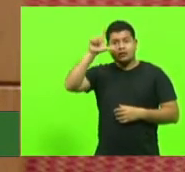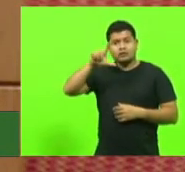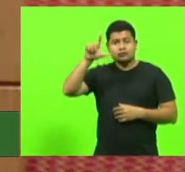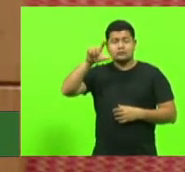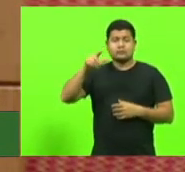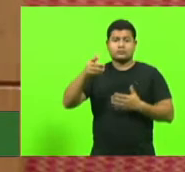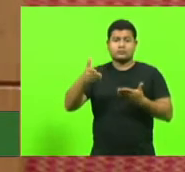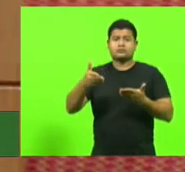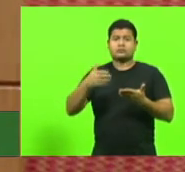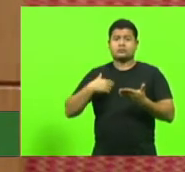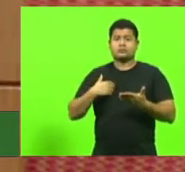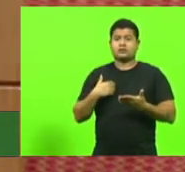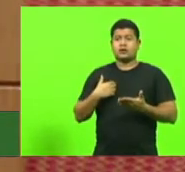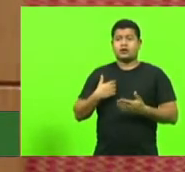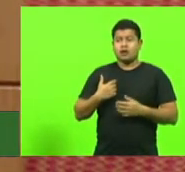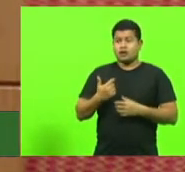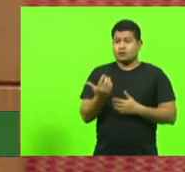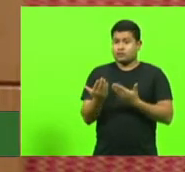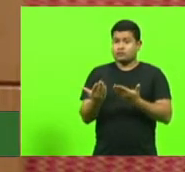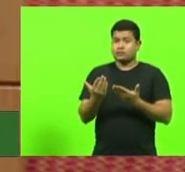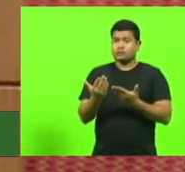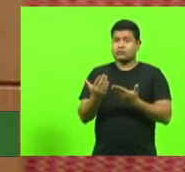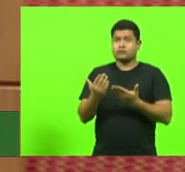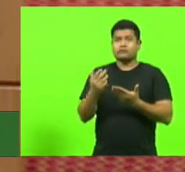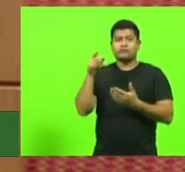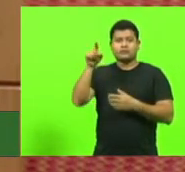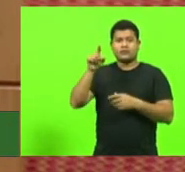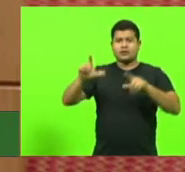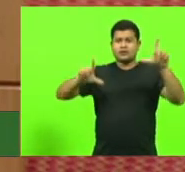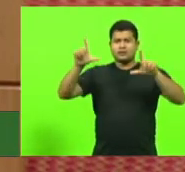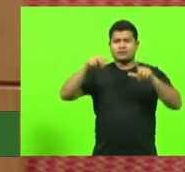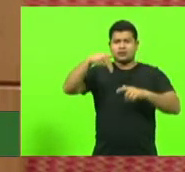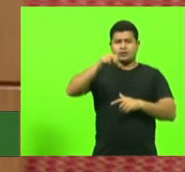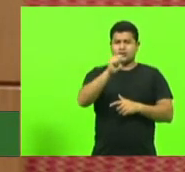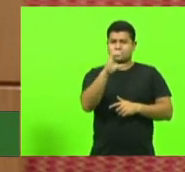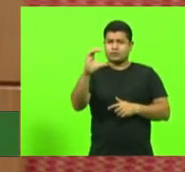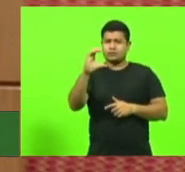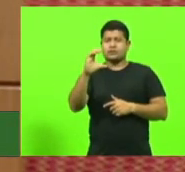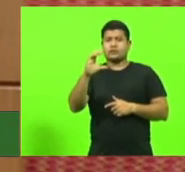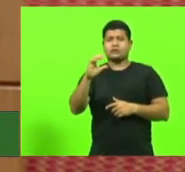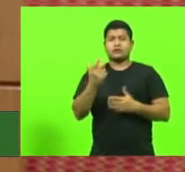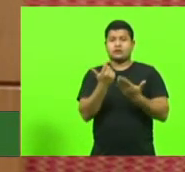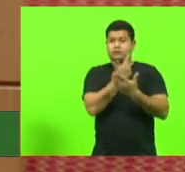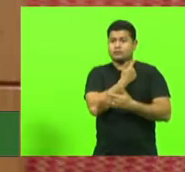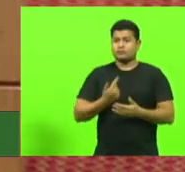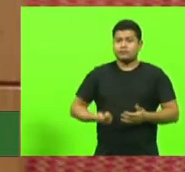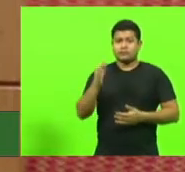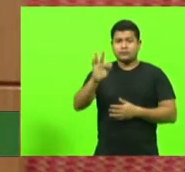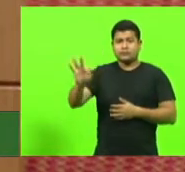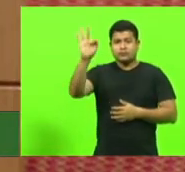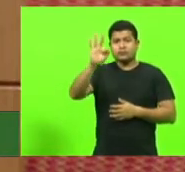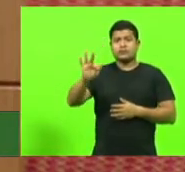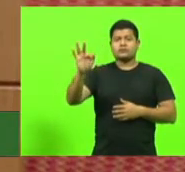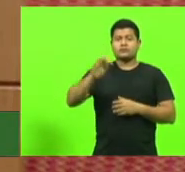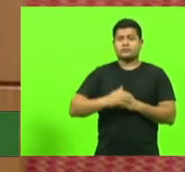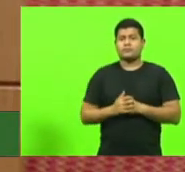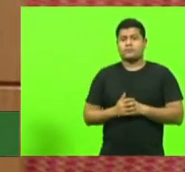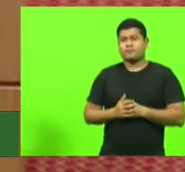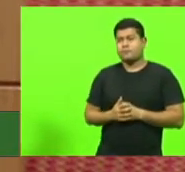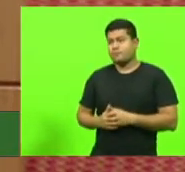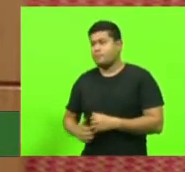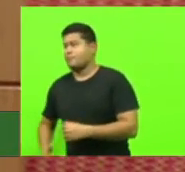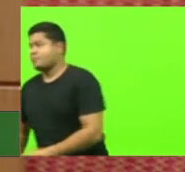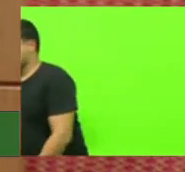pelo levantamento da NSC que o governo federal está investindo em Santa